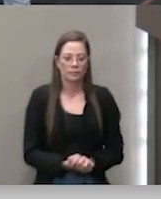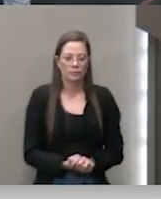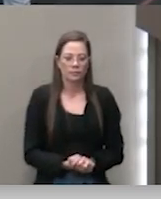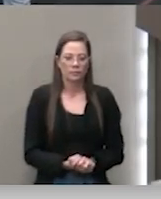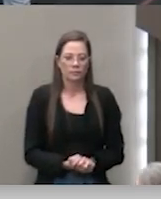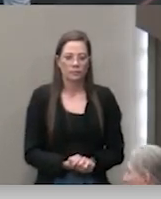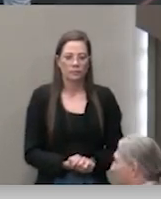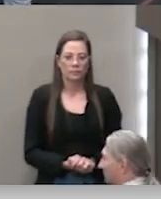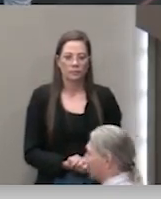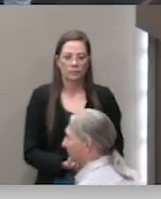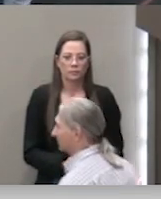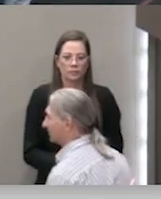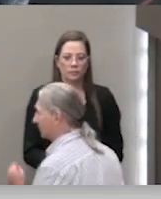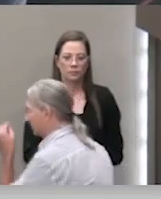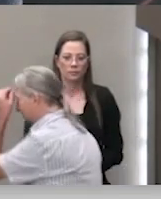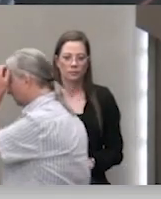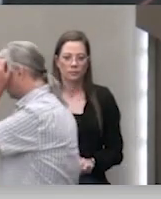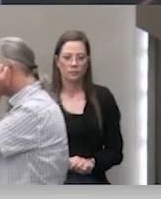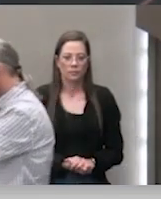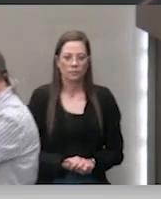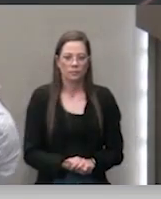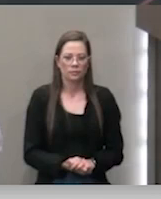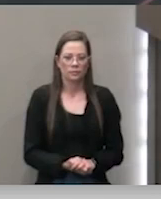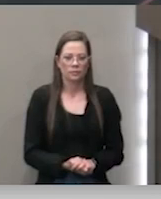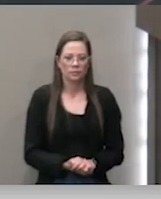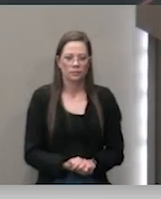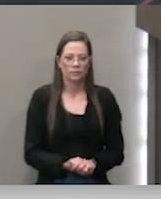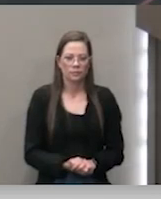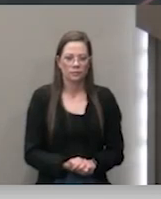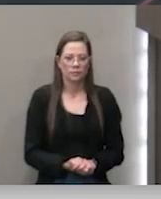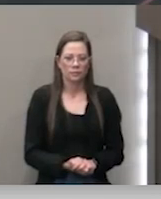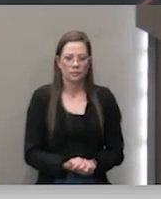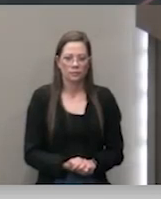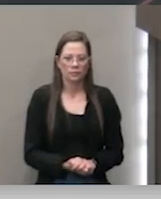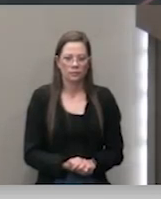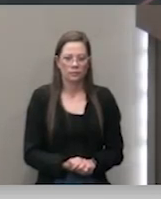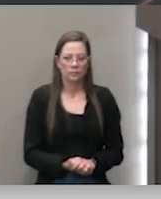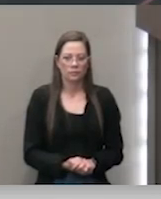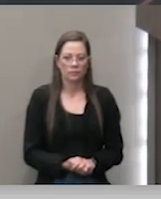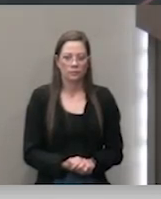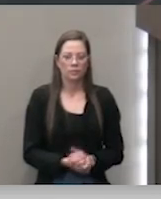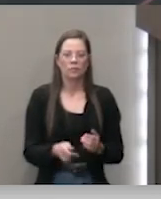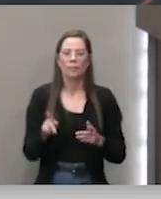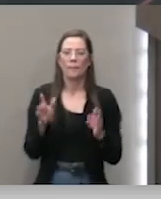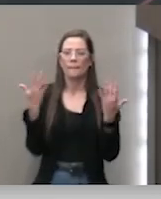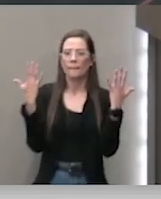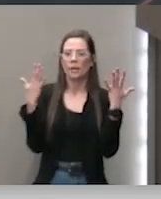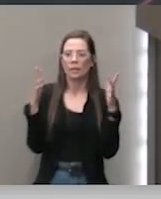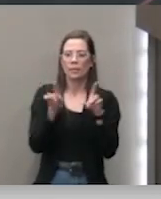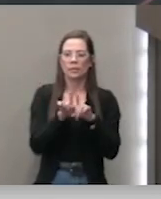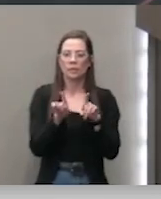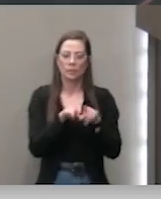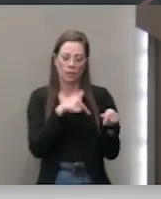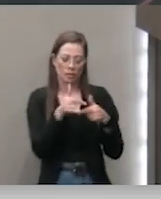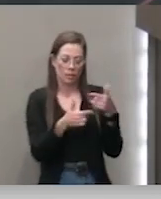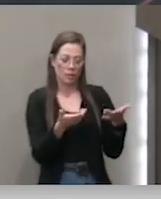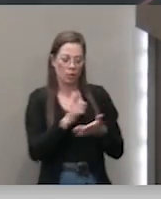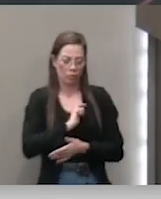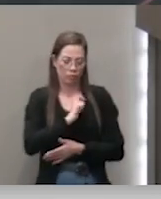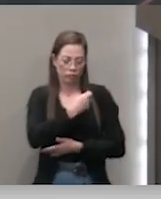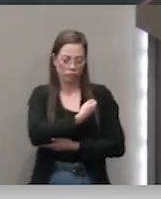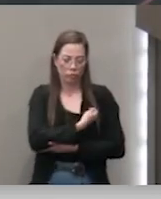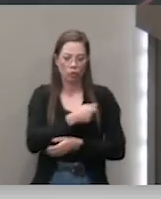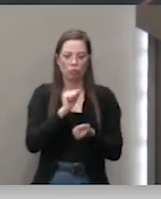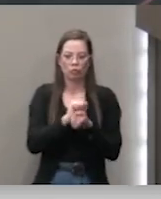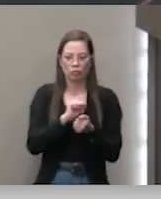Parabéns, Diego, pela nova lotação aí. Com certeza vai fazer um belo trabalho. Junto com a Rafaela, que é uma referência aí na cidade. Aí. Vagabundo